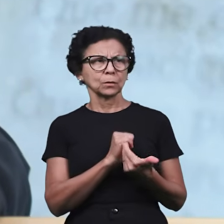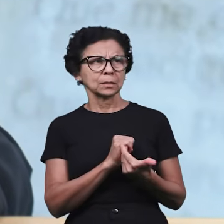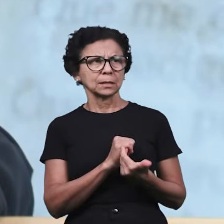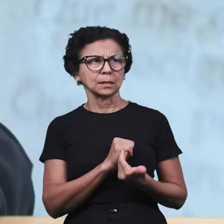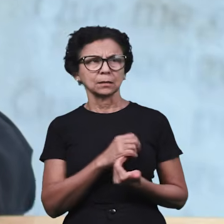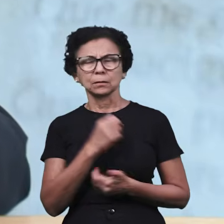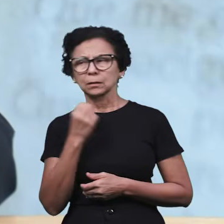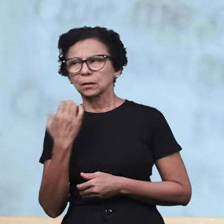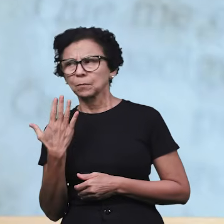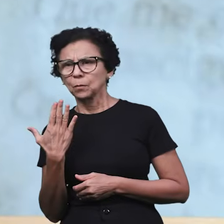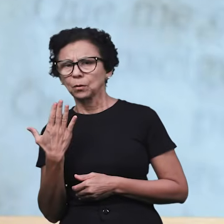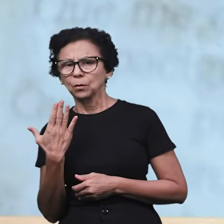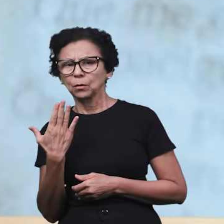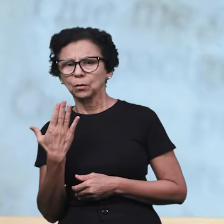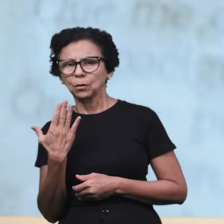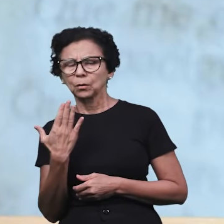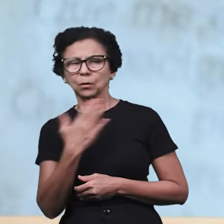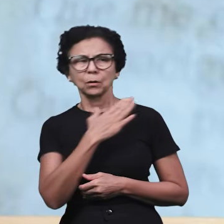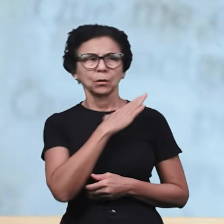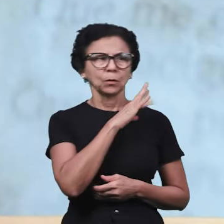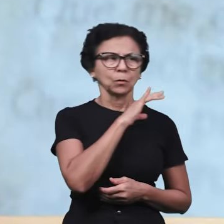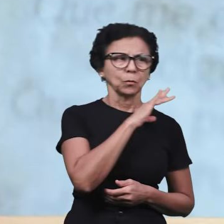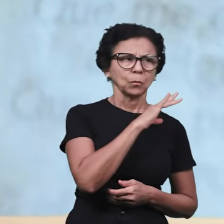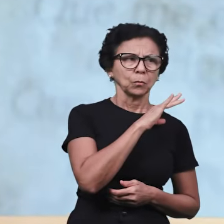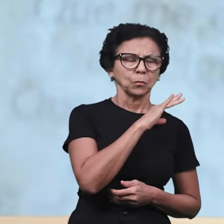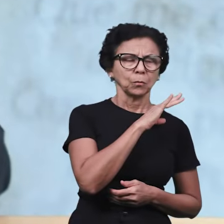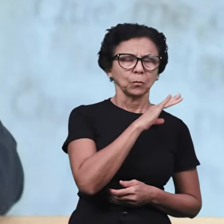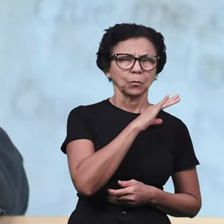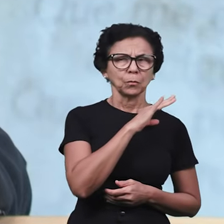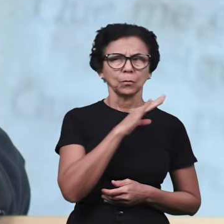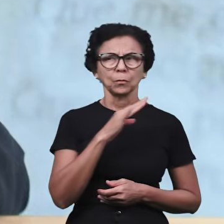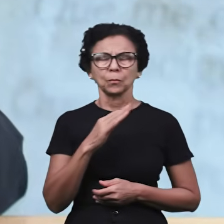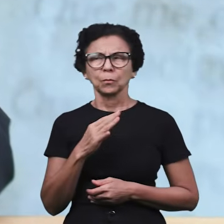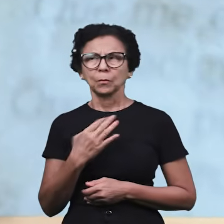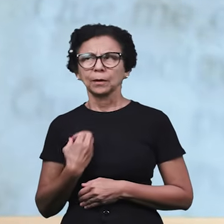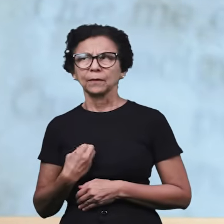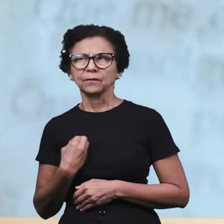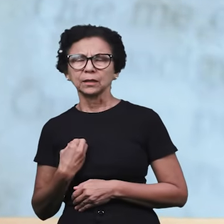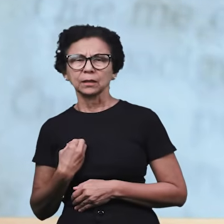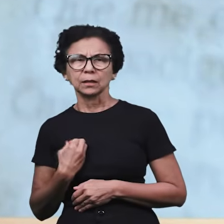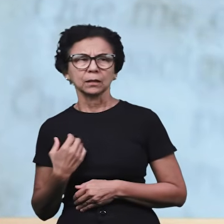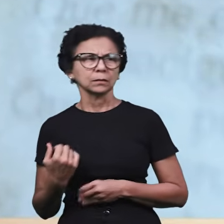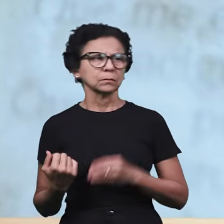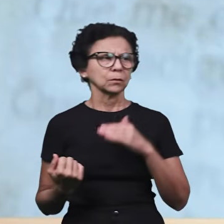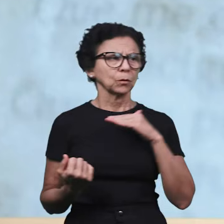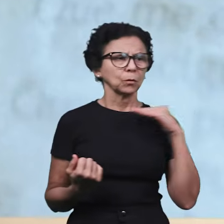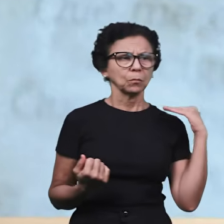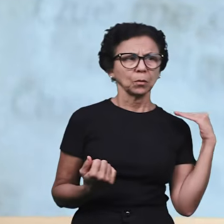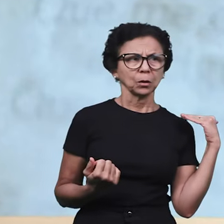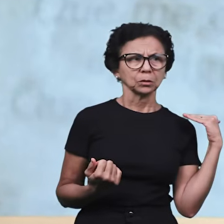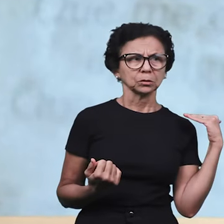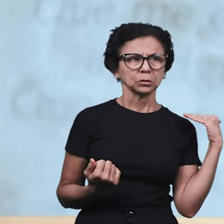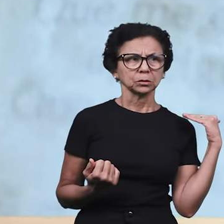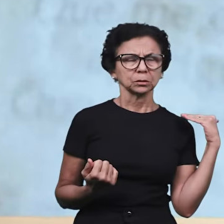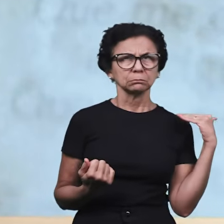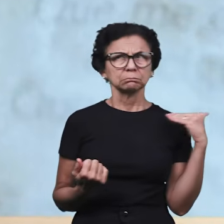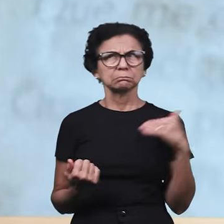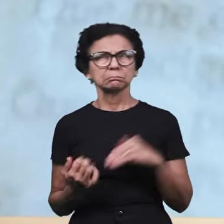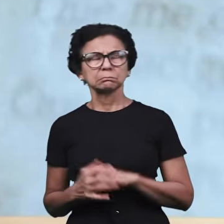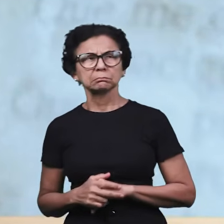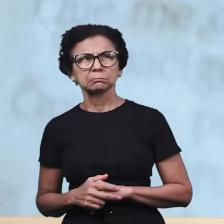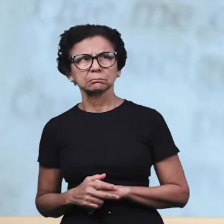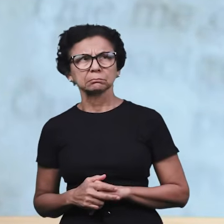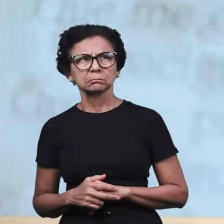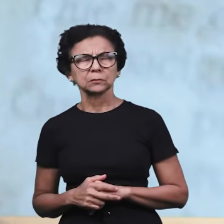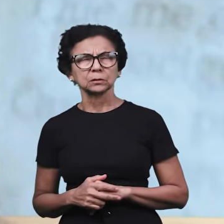é tolo? Esse conselho que eu estou recebendo é para a vida ou é para a morte? Esse conselho que eu estou recebendo, vale a pena eu